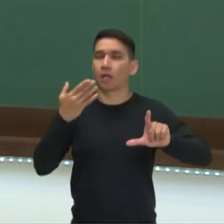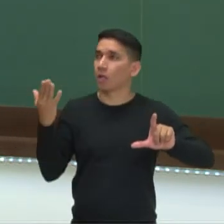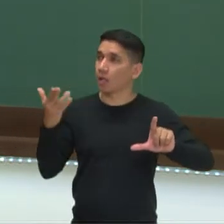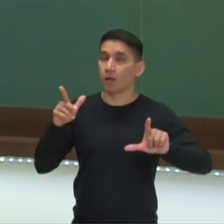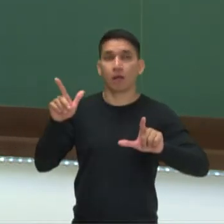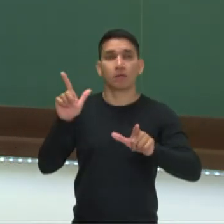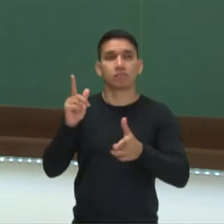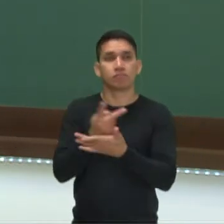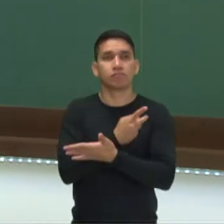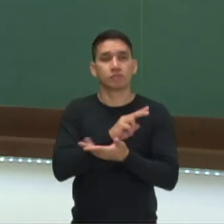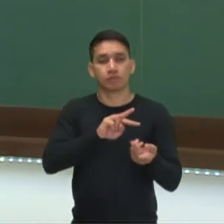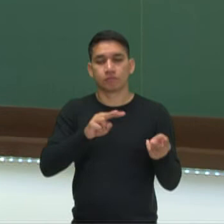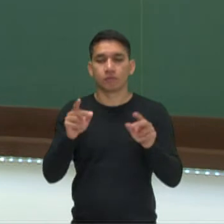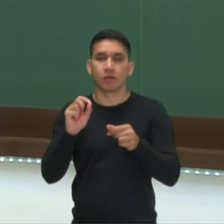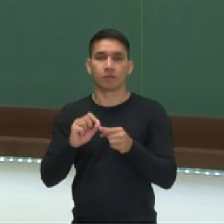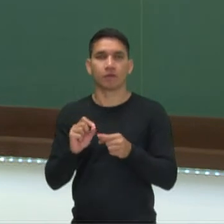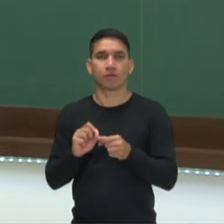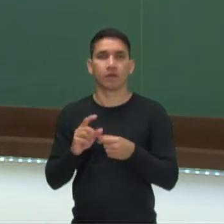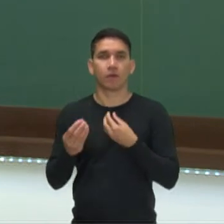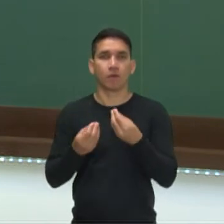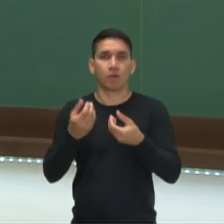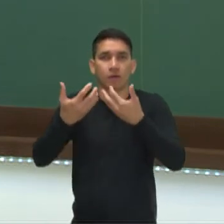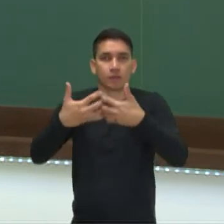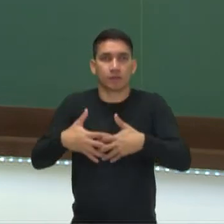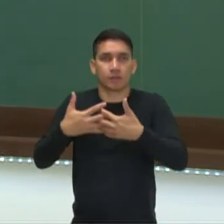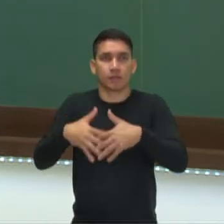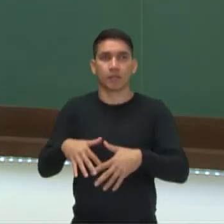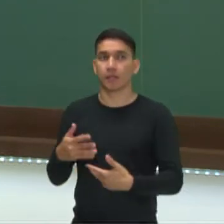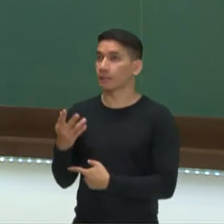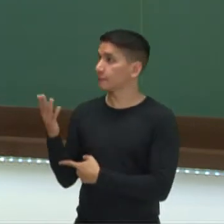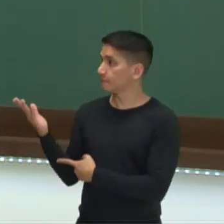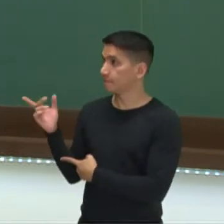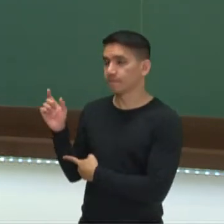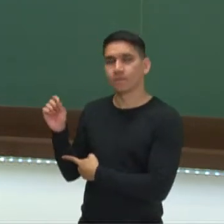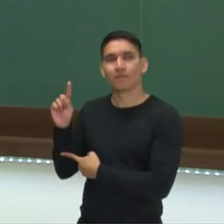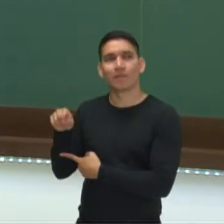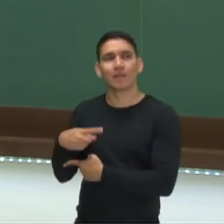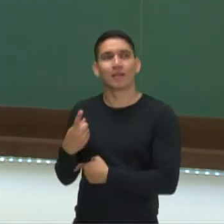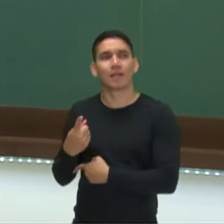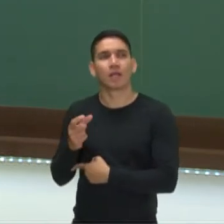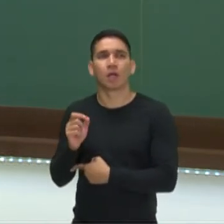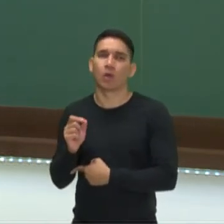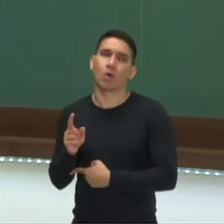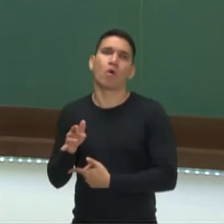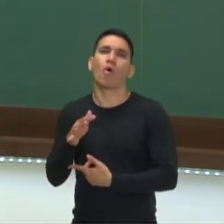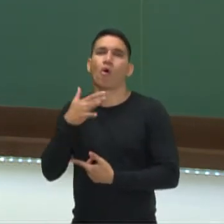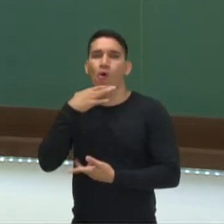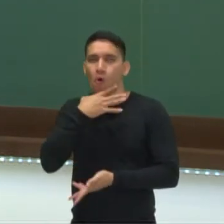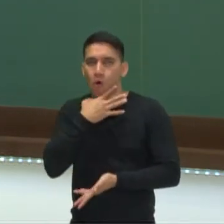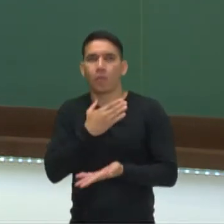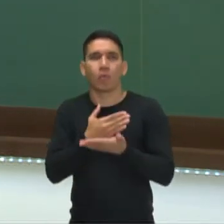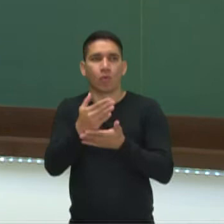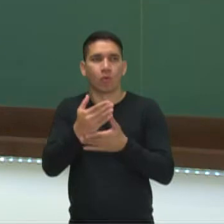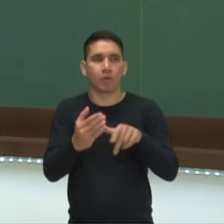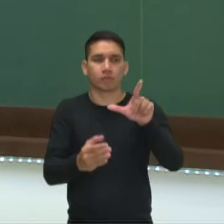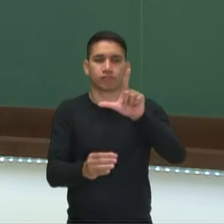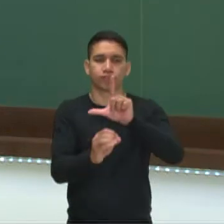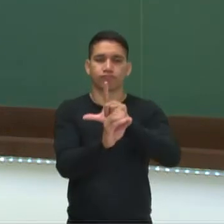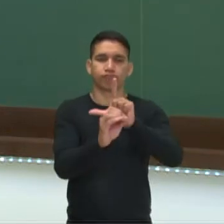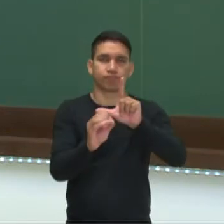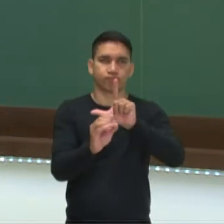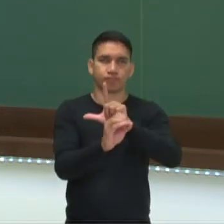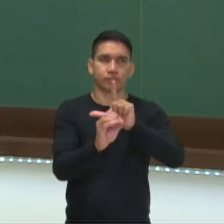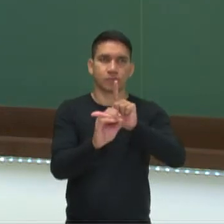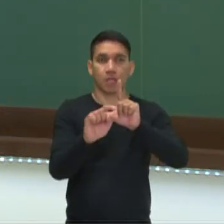para resolver, basta então eu pegar uma coordenada, uma das coordenadas é óbvia, né? 0, 0, que é a coordenada aqui.